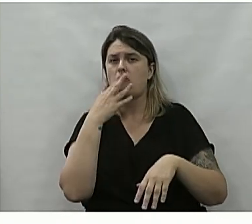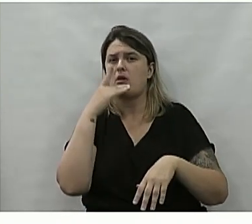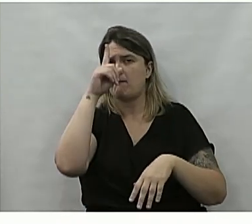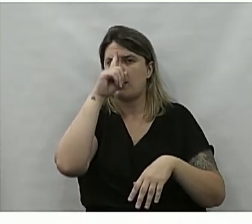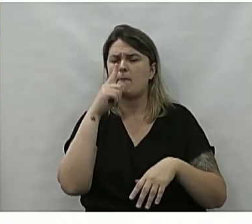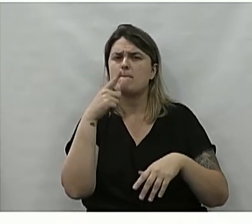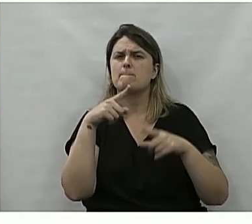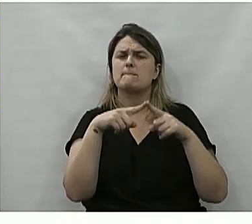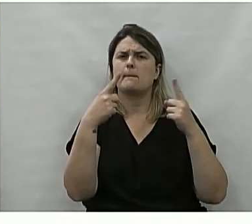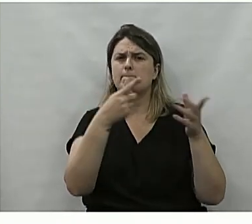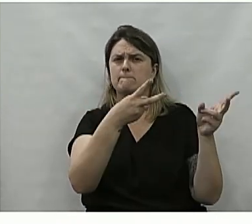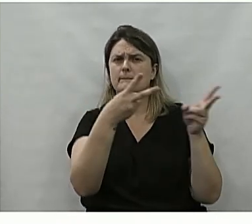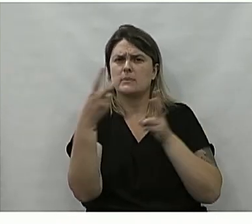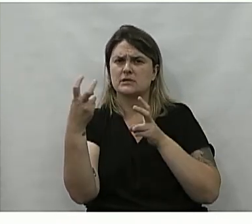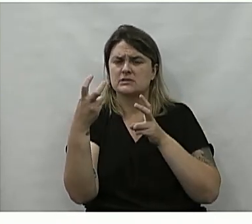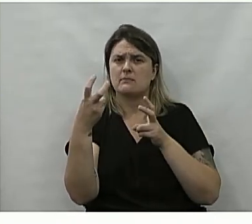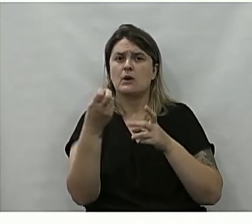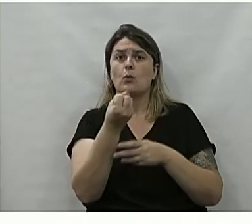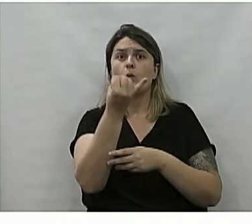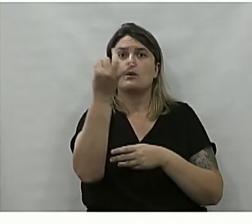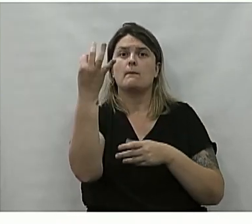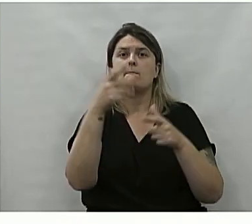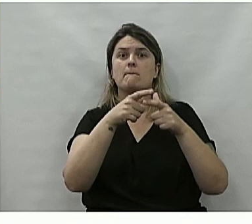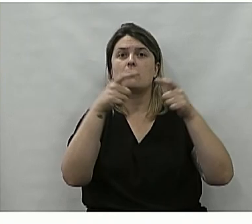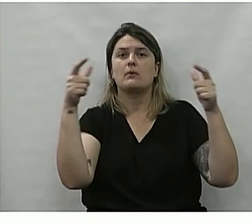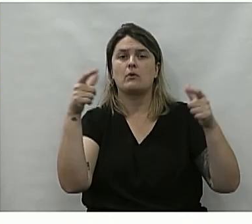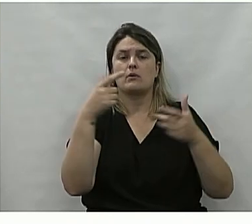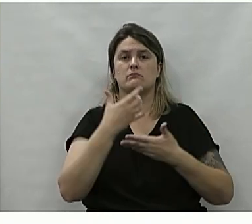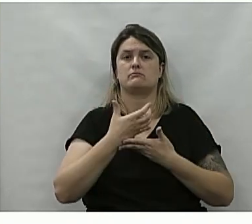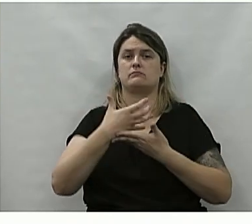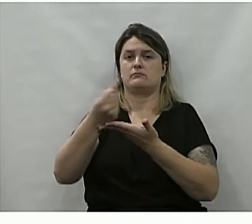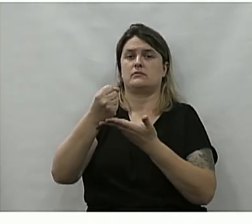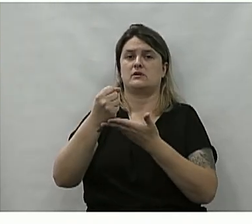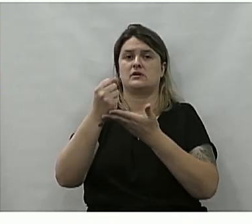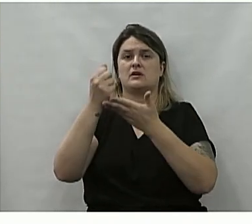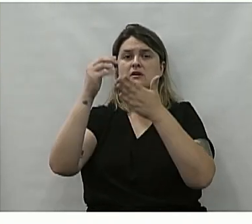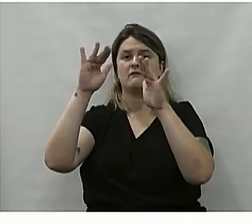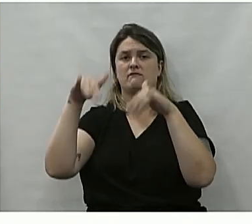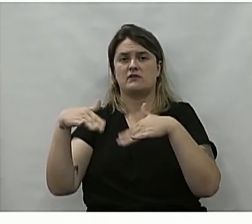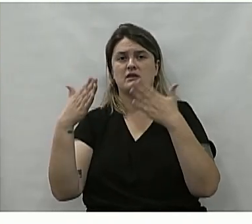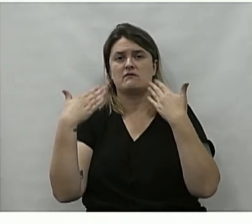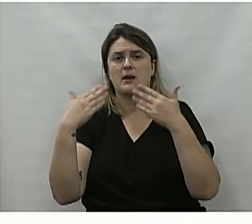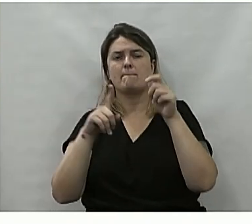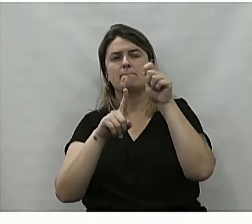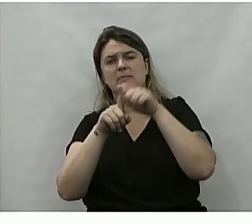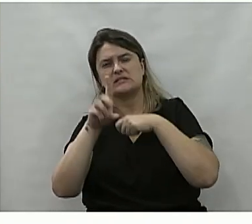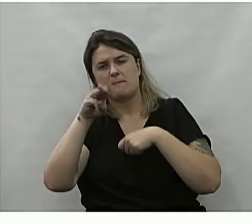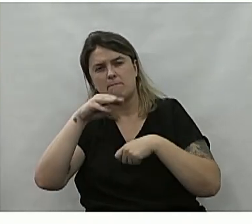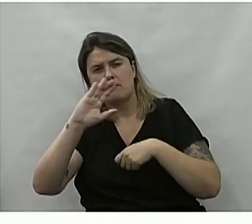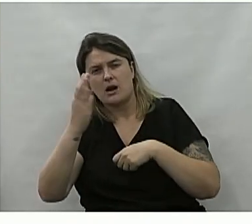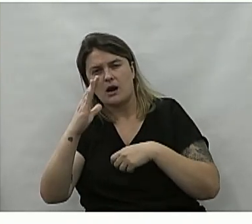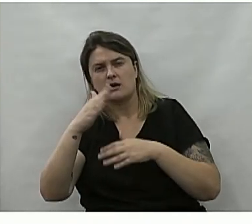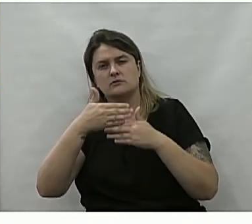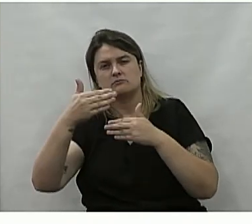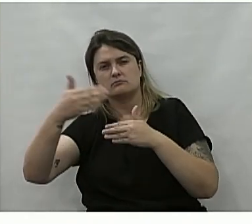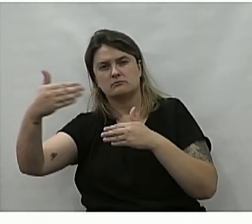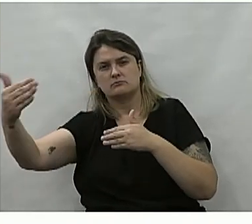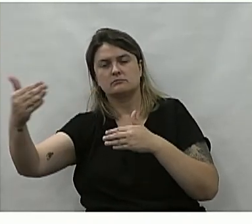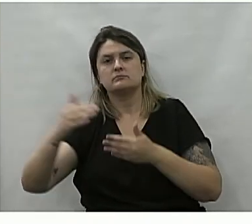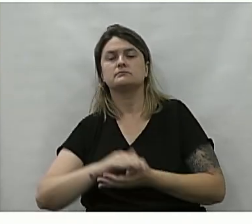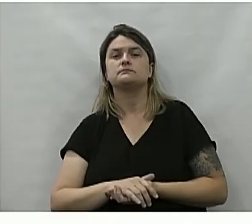Denota Uma quantidade Mais alterada Justamente No final do verão Mês de março Por diante